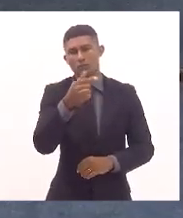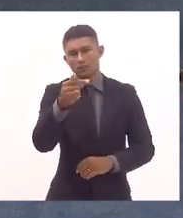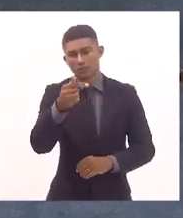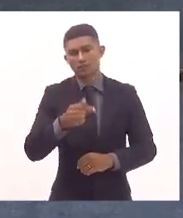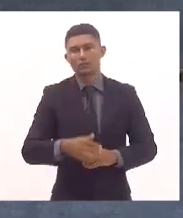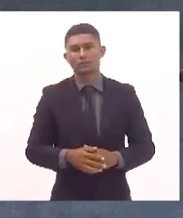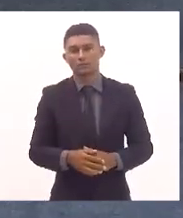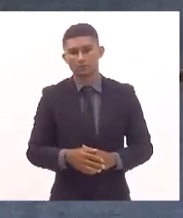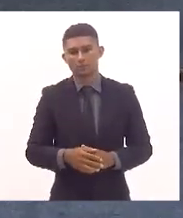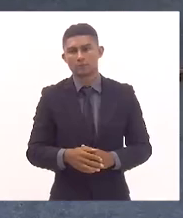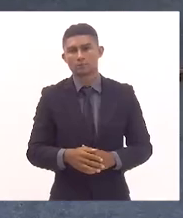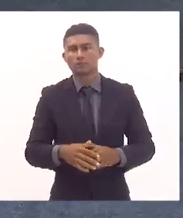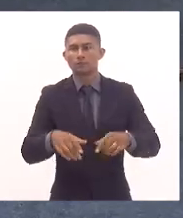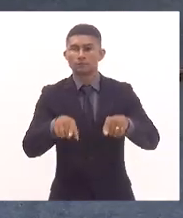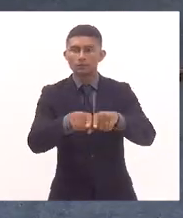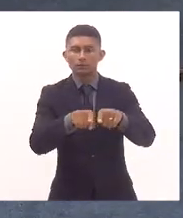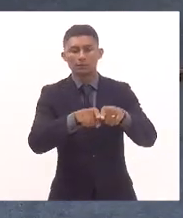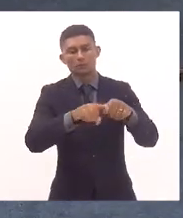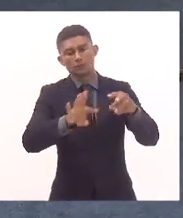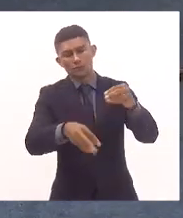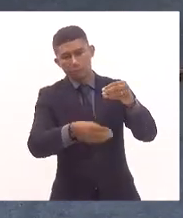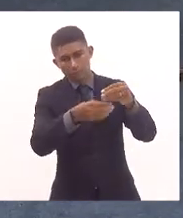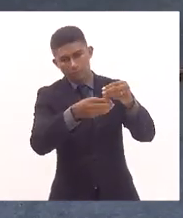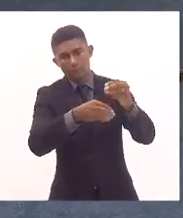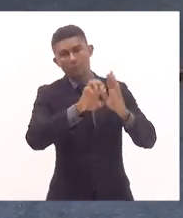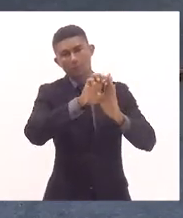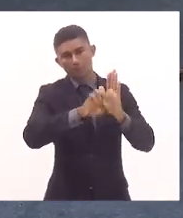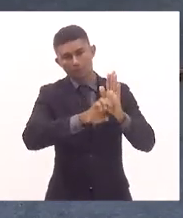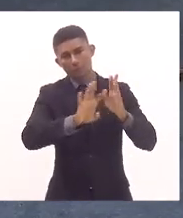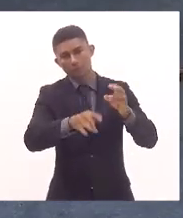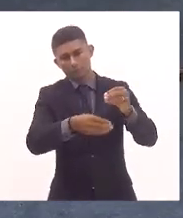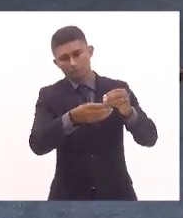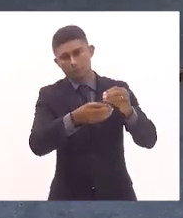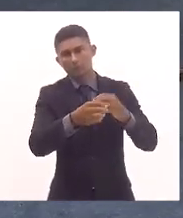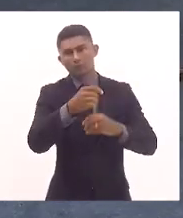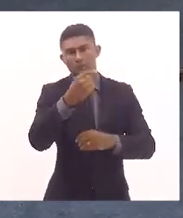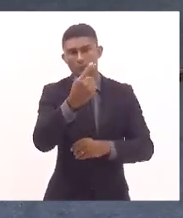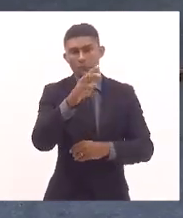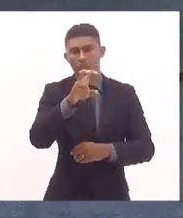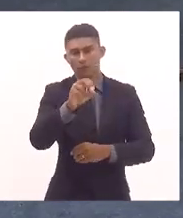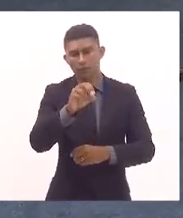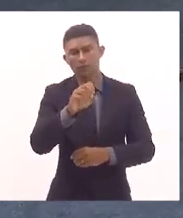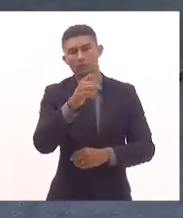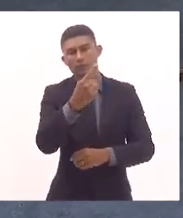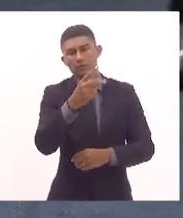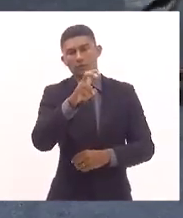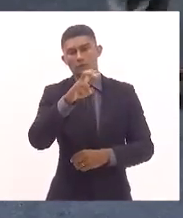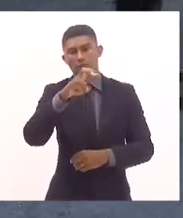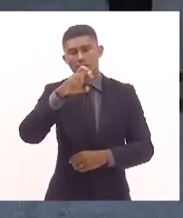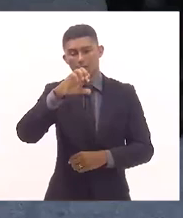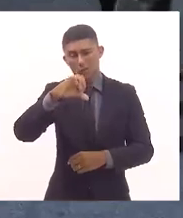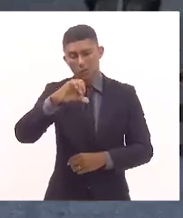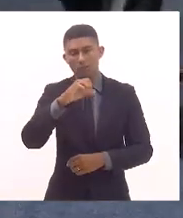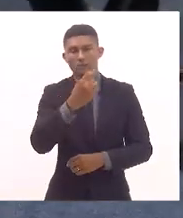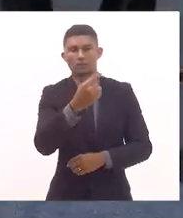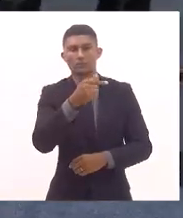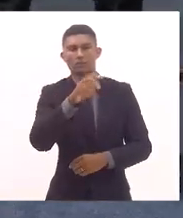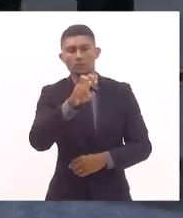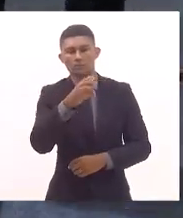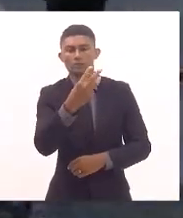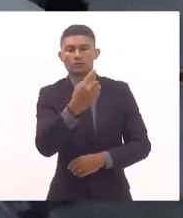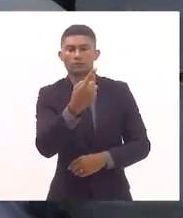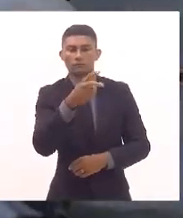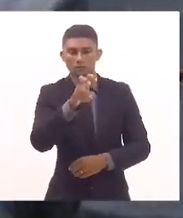647. Favorável com subemendas e emendas. 150, 159, 175,